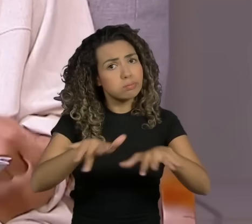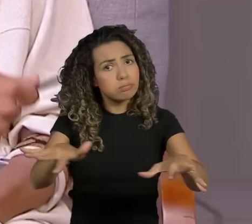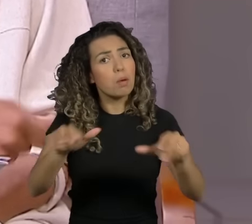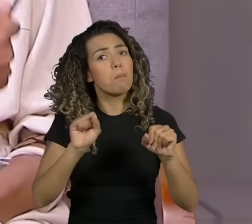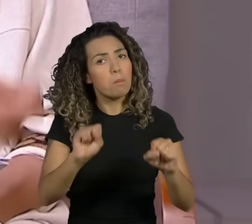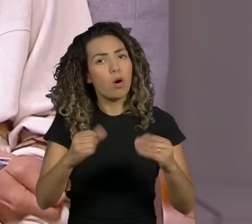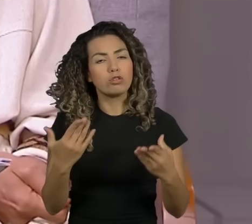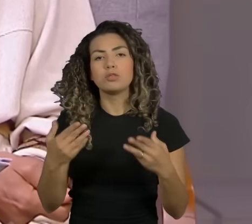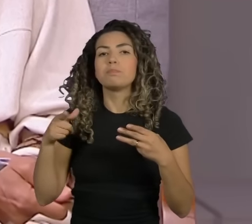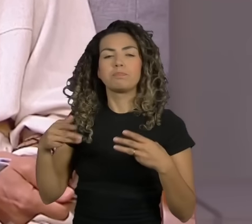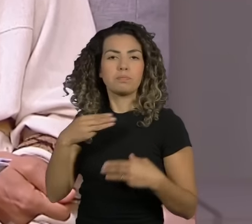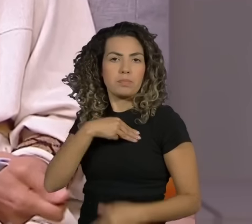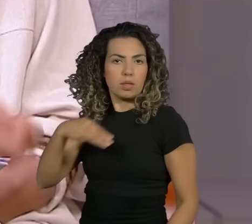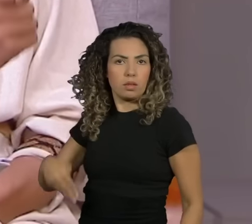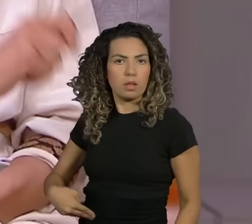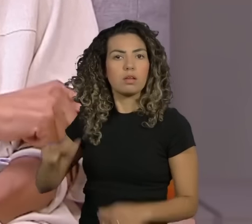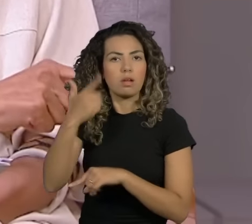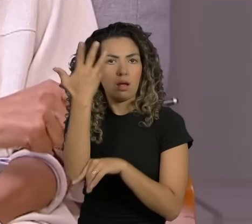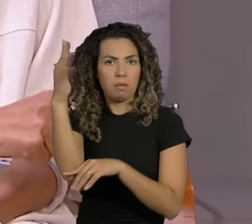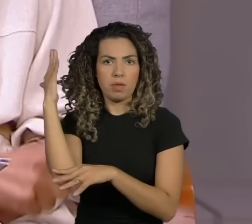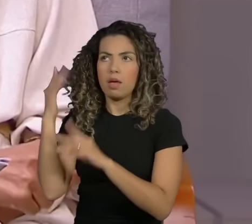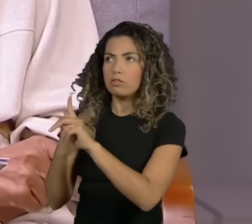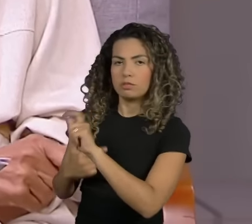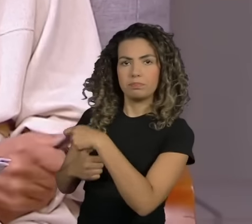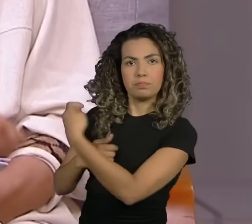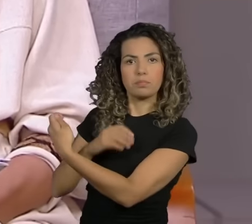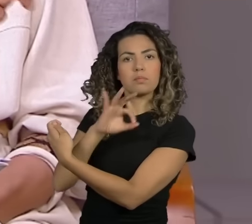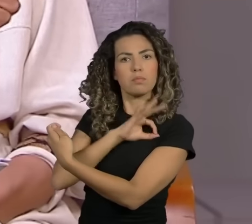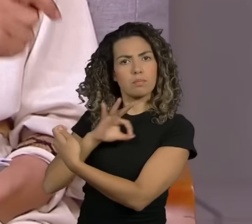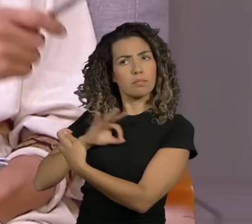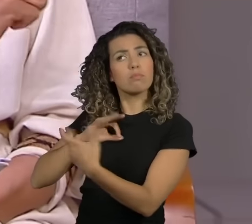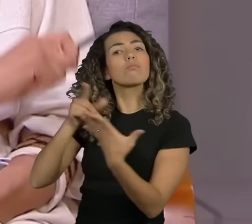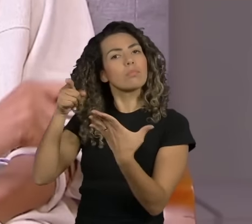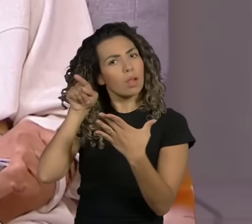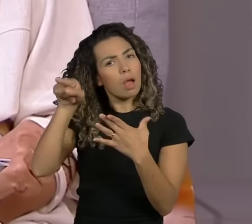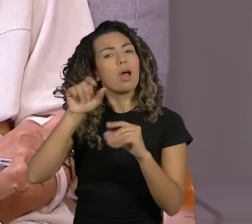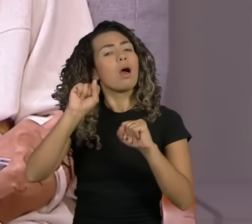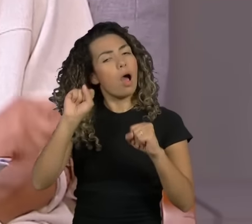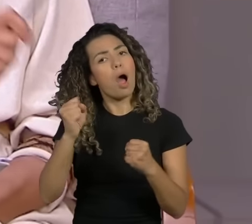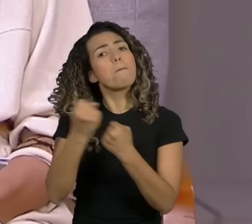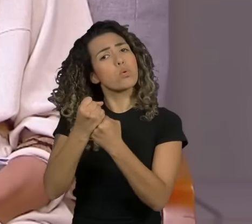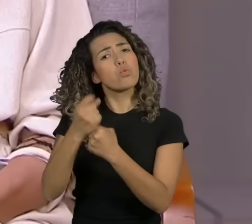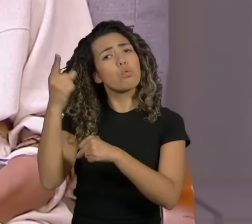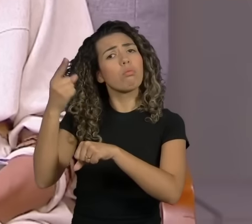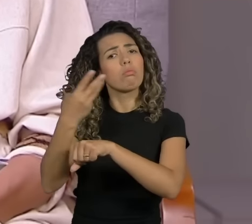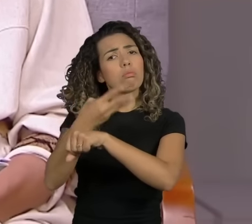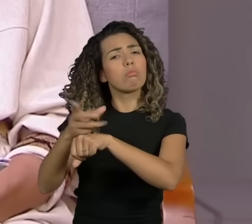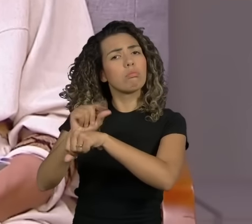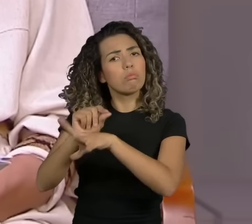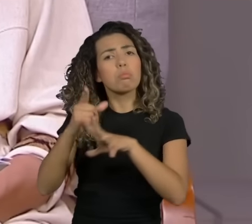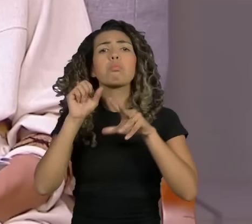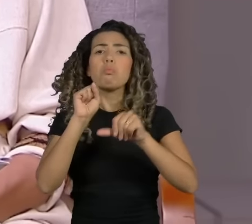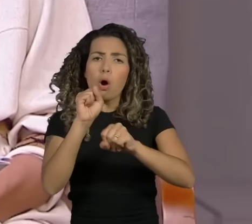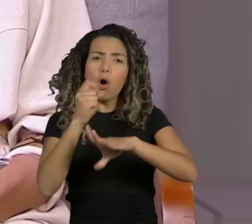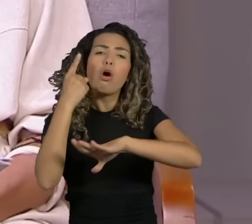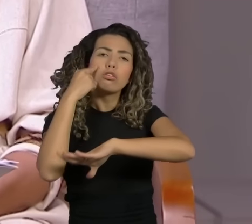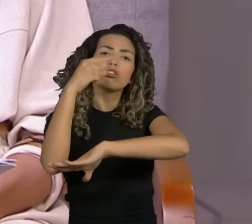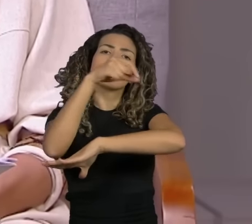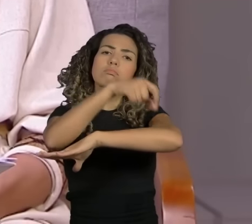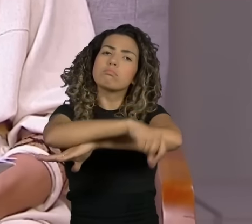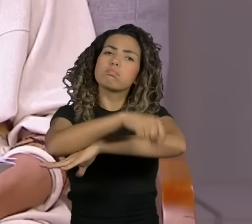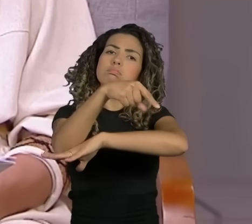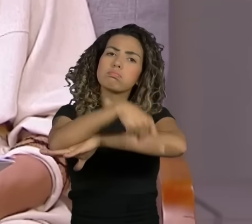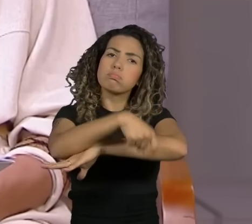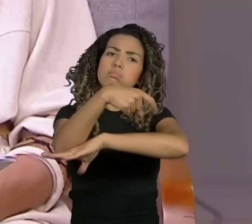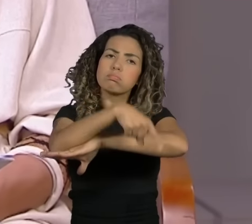Meio Ambiente e do Clima, Marina Silva, defendeu a decisão do IBAMA de liberar a perfuração de petróleo na região